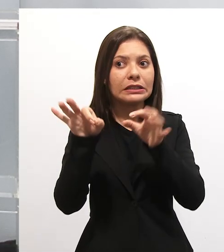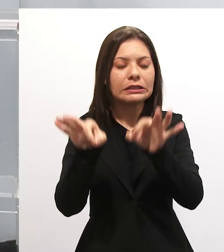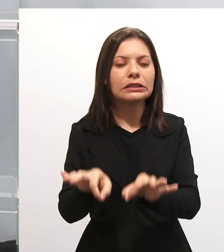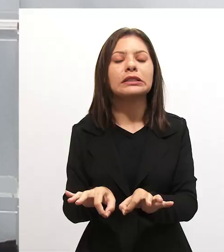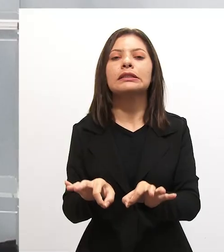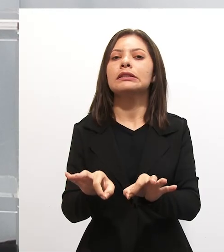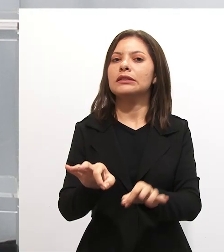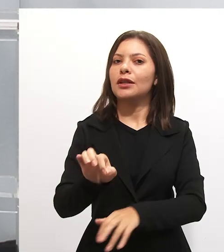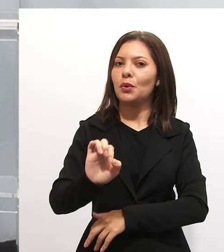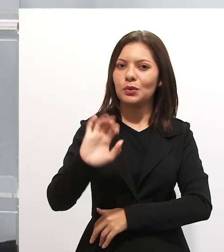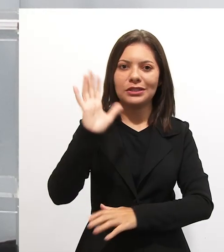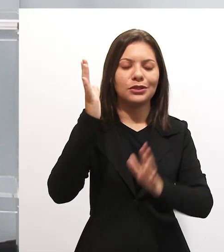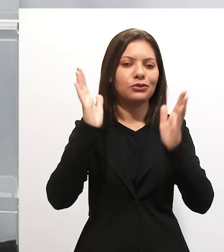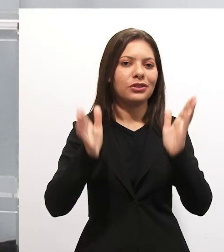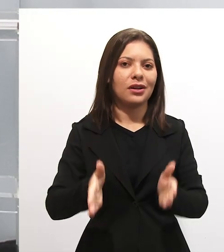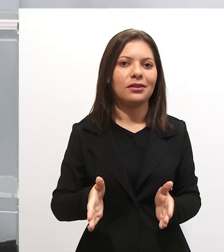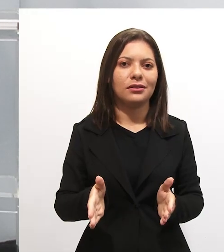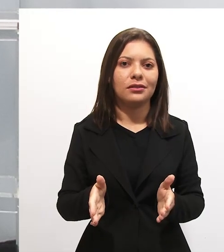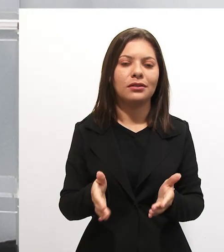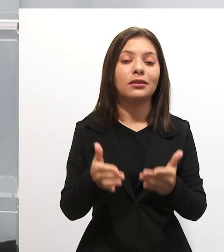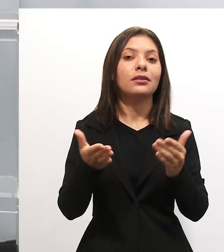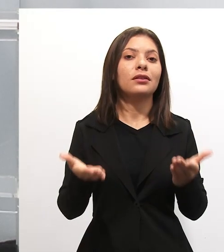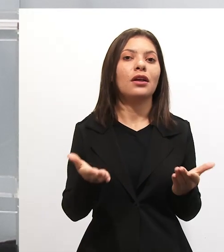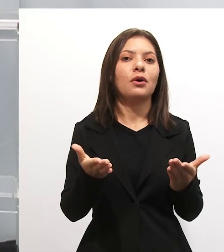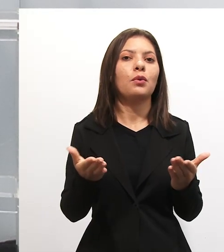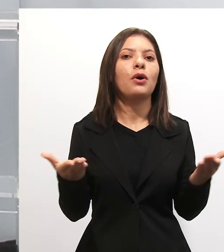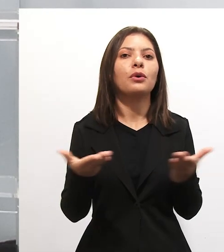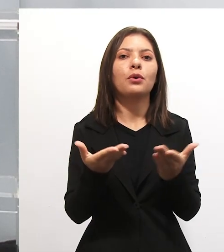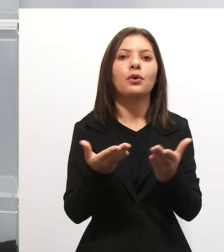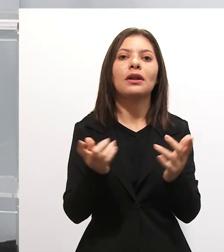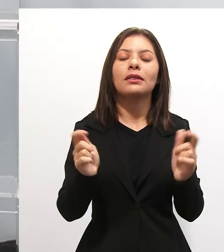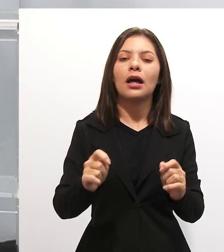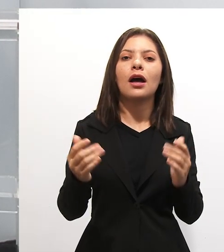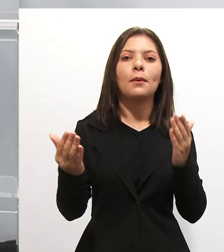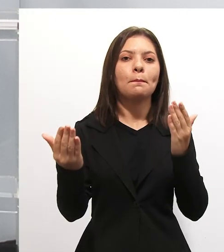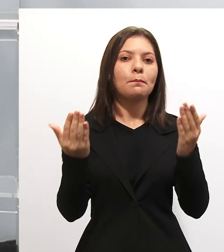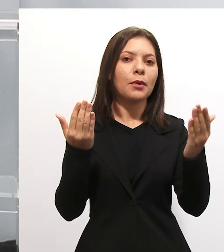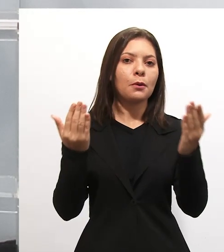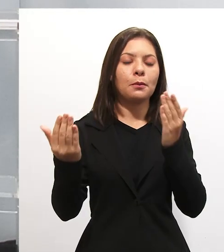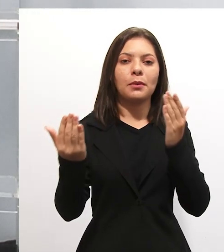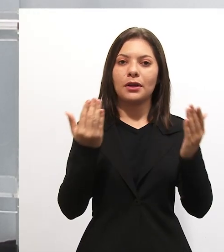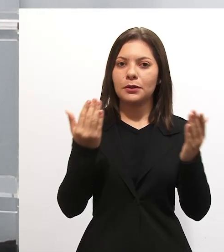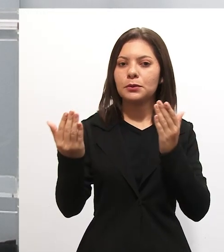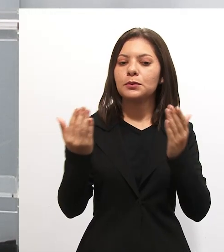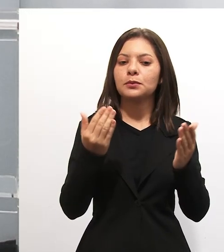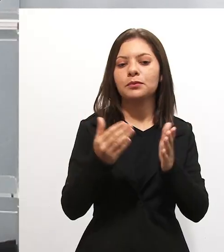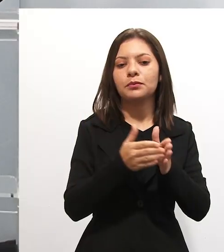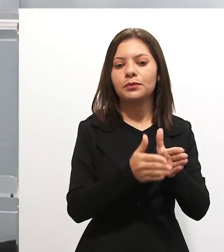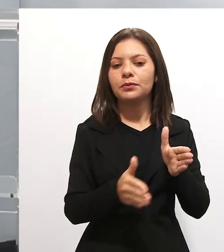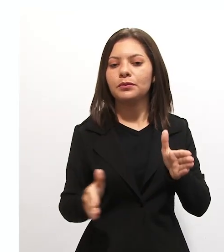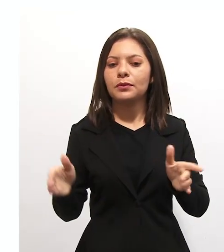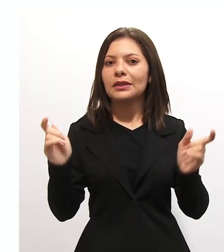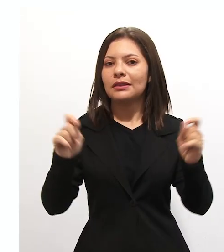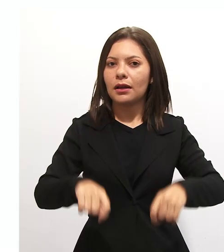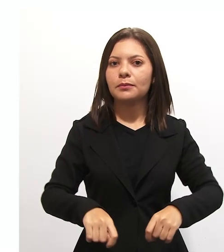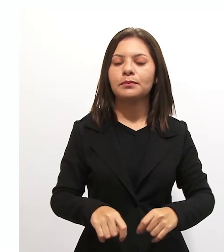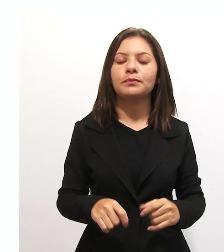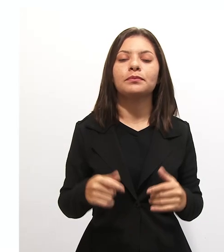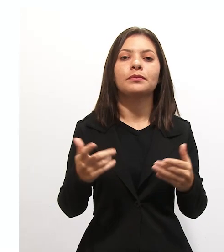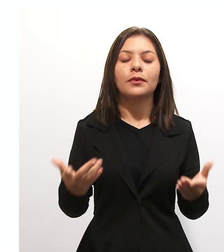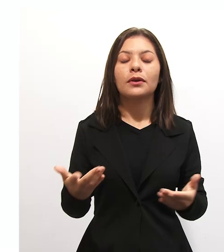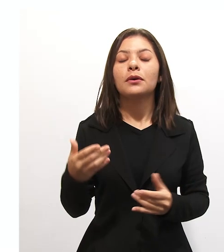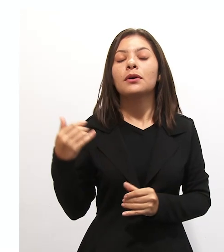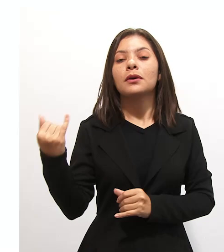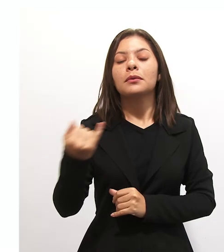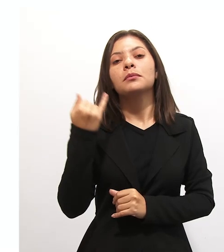Bom, essa informação a gente vai estar comparando no decorrer da gestão orçamentária. Por isso é tão importante a gente